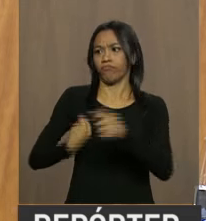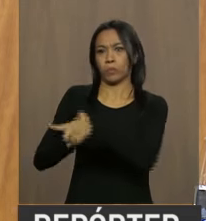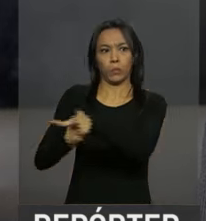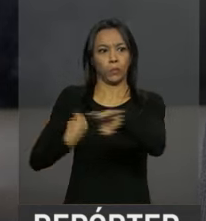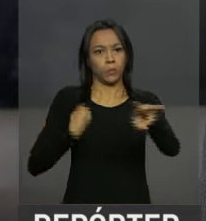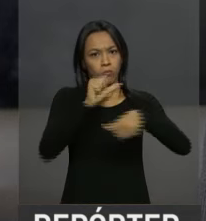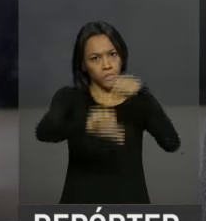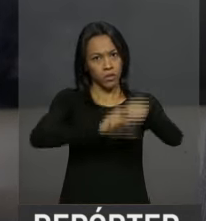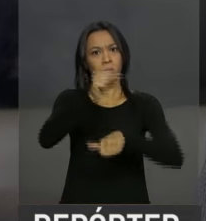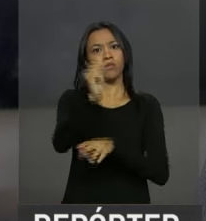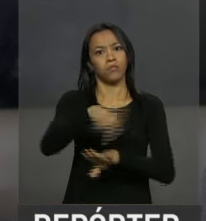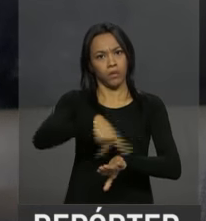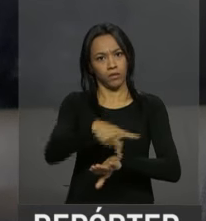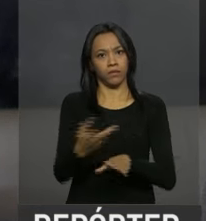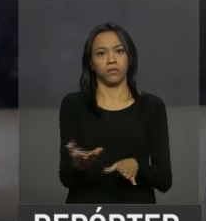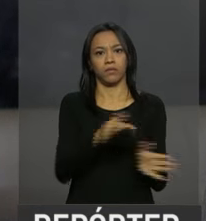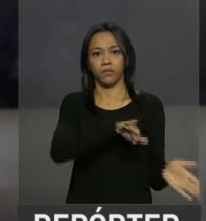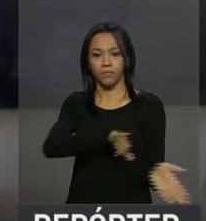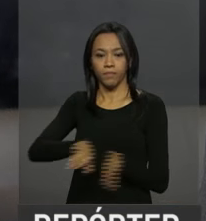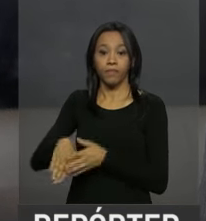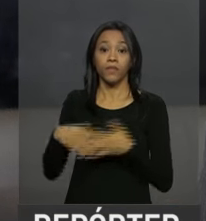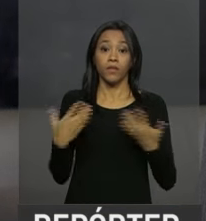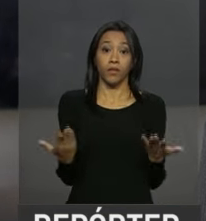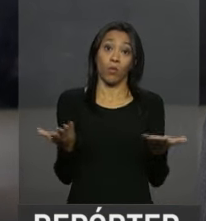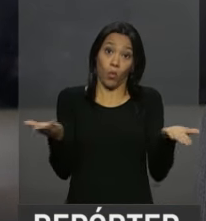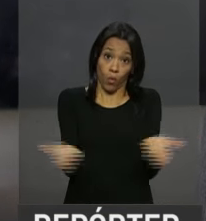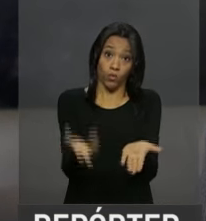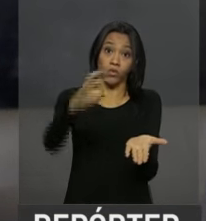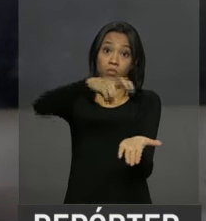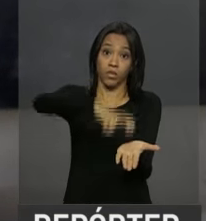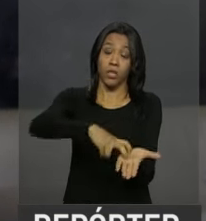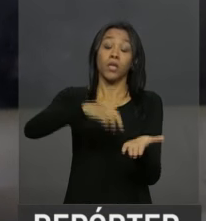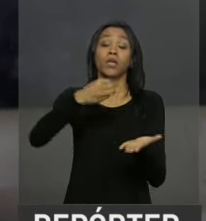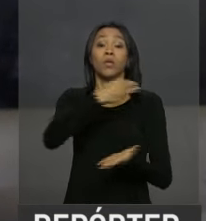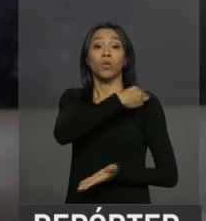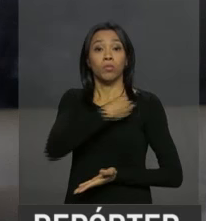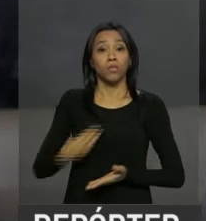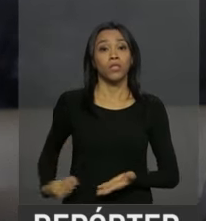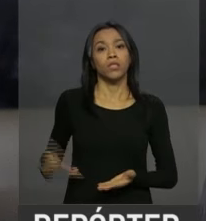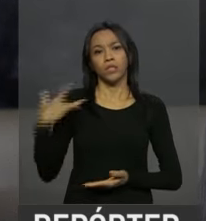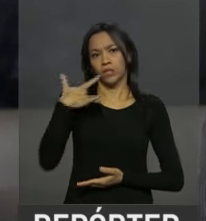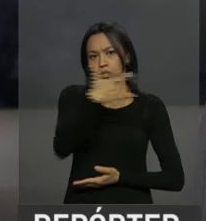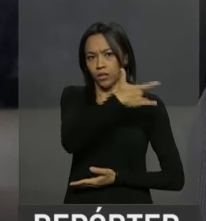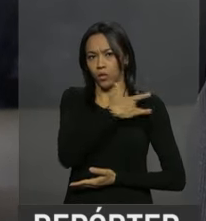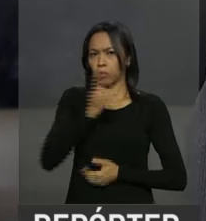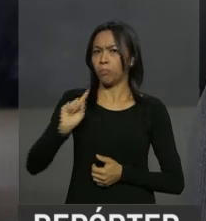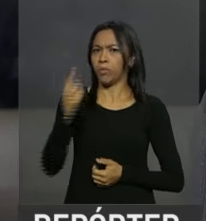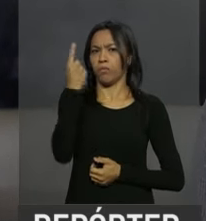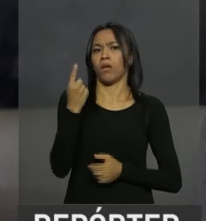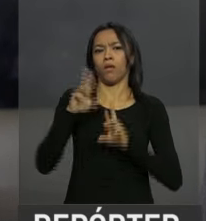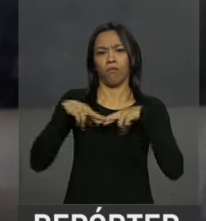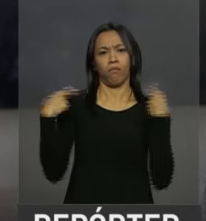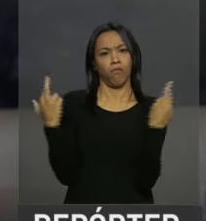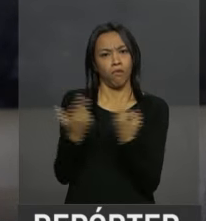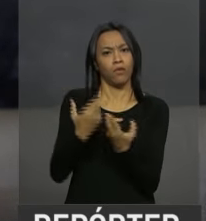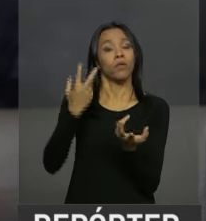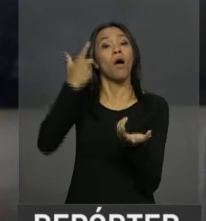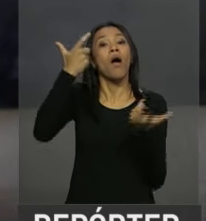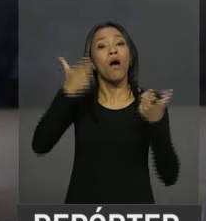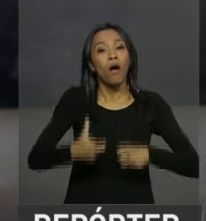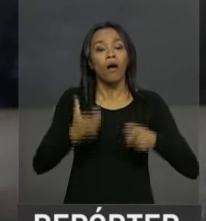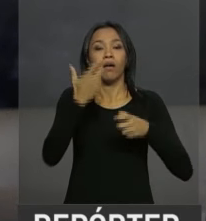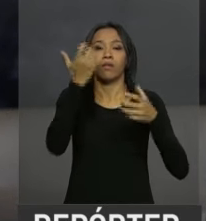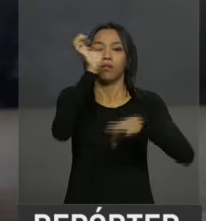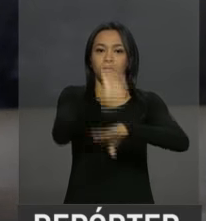país. Bom, e hoje pela manhã o ministro da saúde, Ricardo Barros, realizou a primeira agenda oficial em São